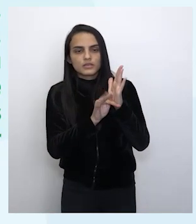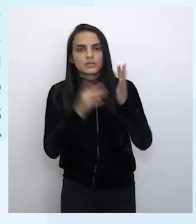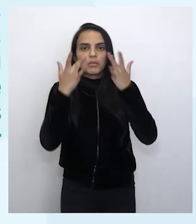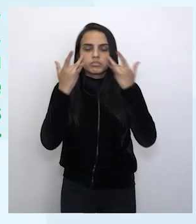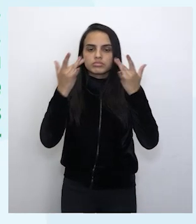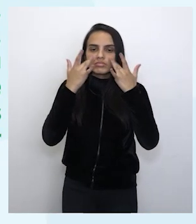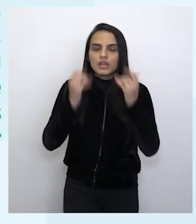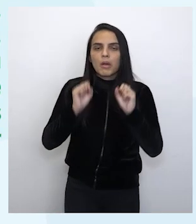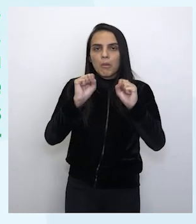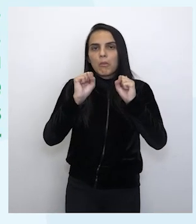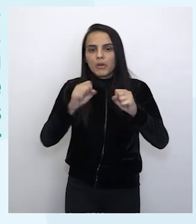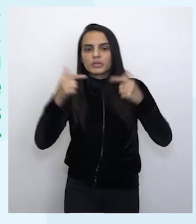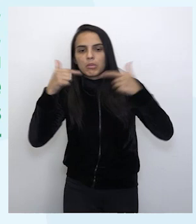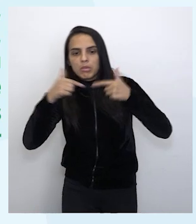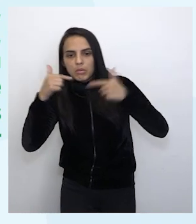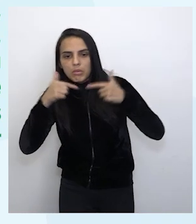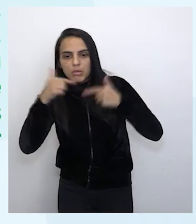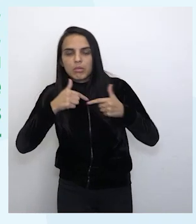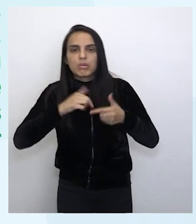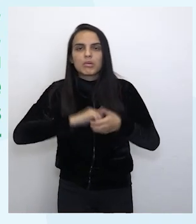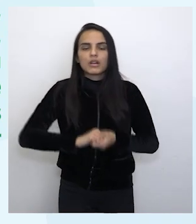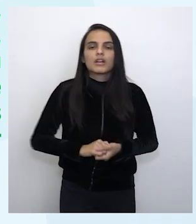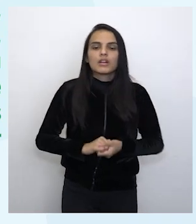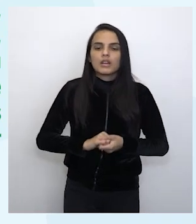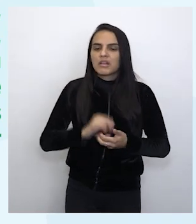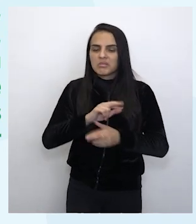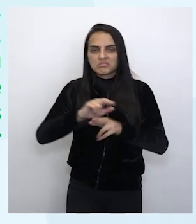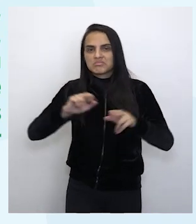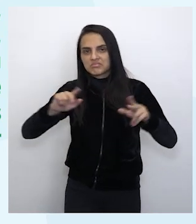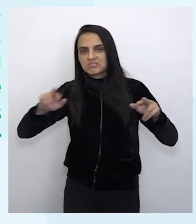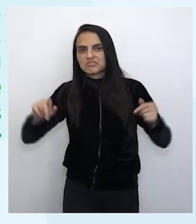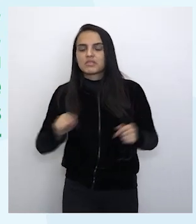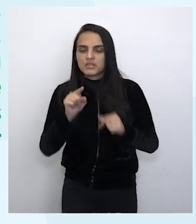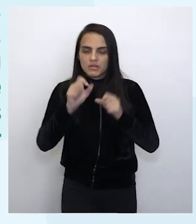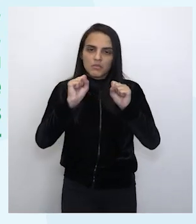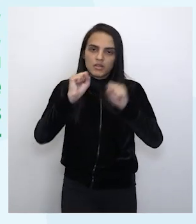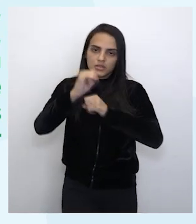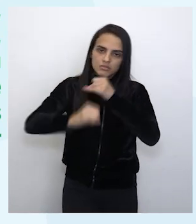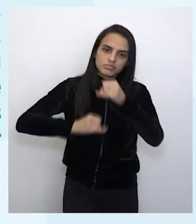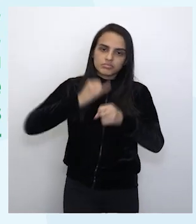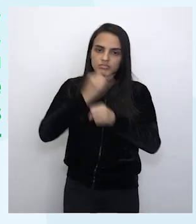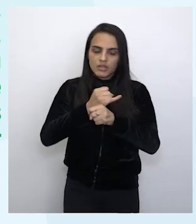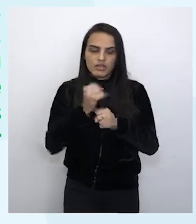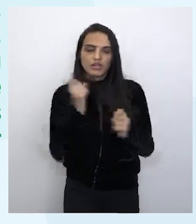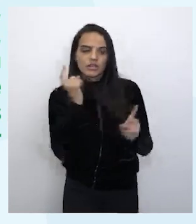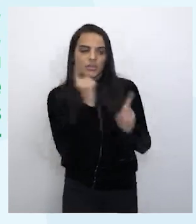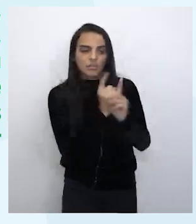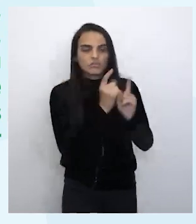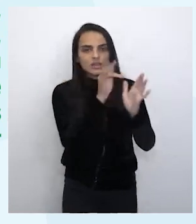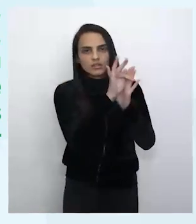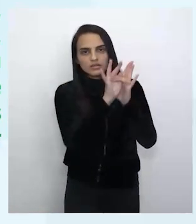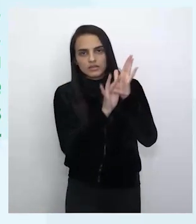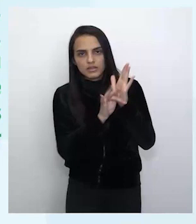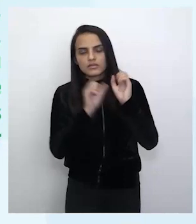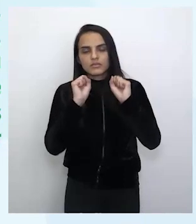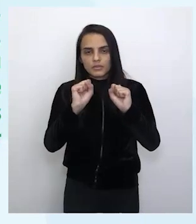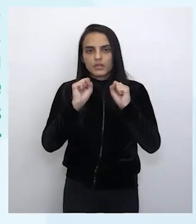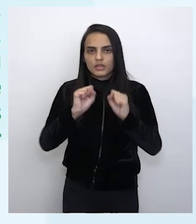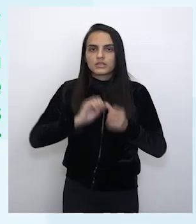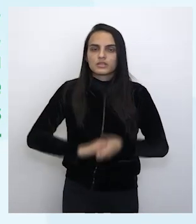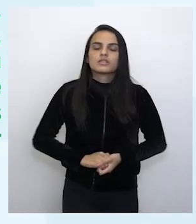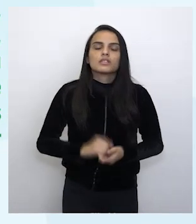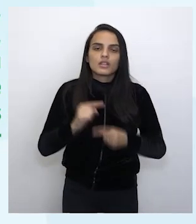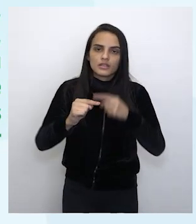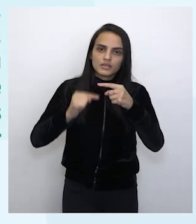Pode ser comédia, farsa, drama, alto, enfim, né? Use a internet para encontrar esse texto, né, esse trechinho. E aí, depois que